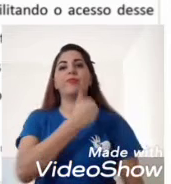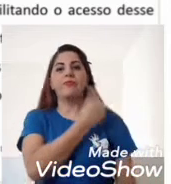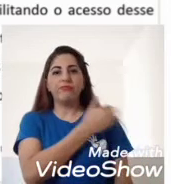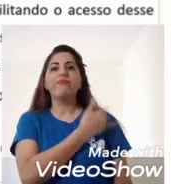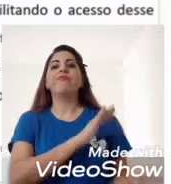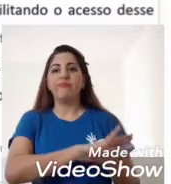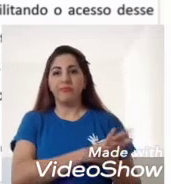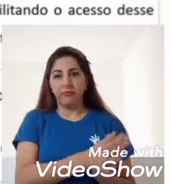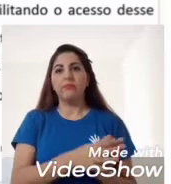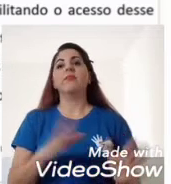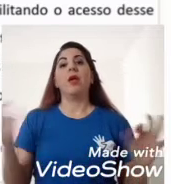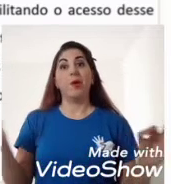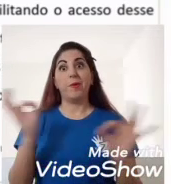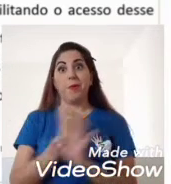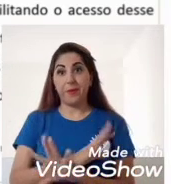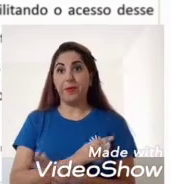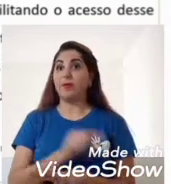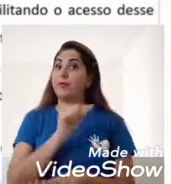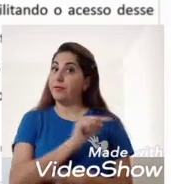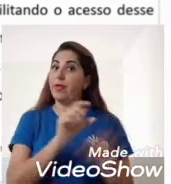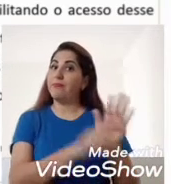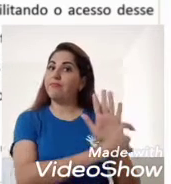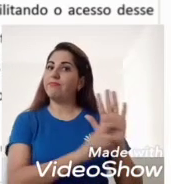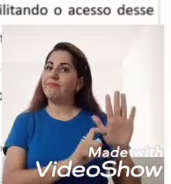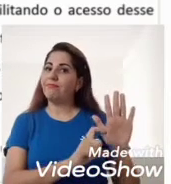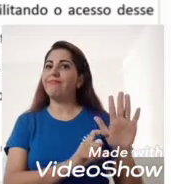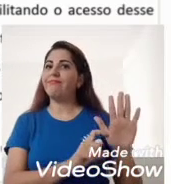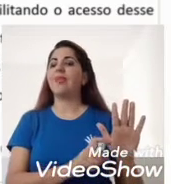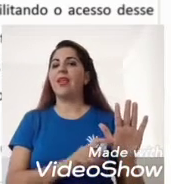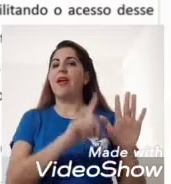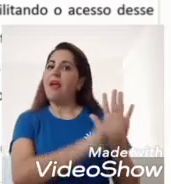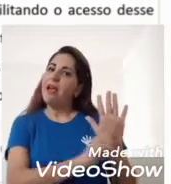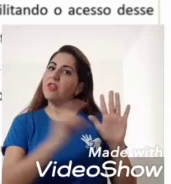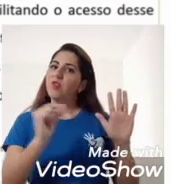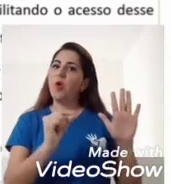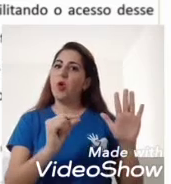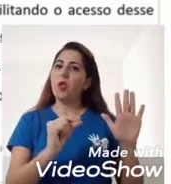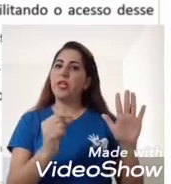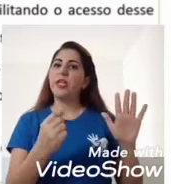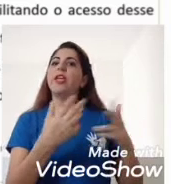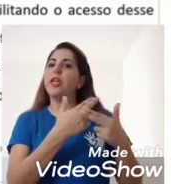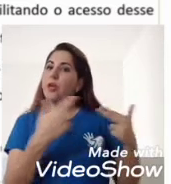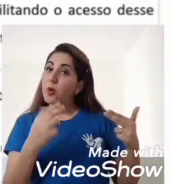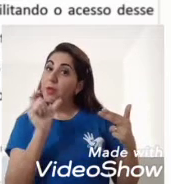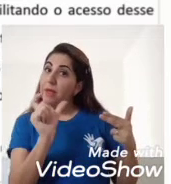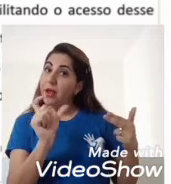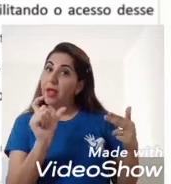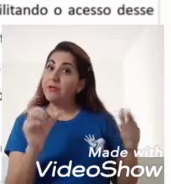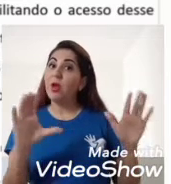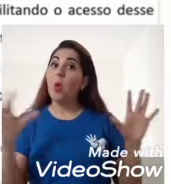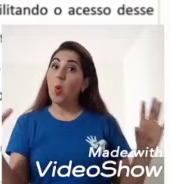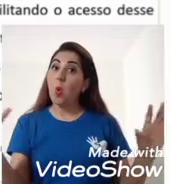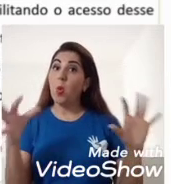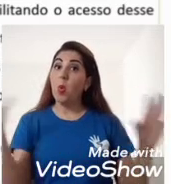conclusão. Tá? Claro que opta-se aqui pelo elemento conclusivo. Né? Quais são